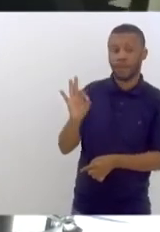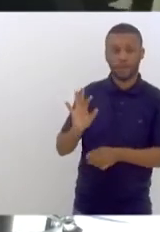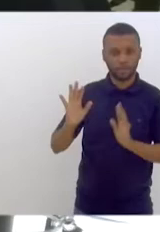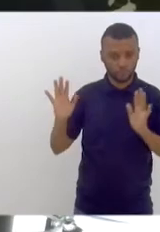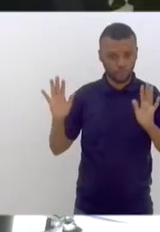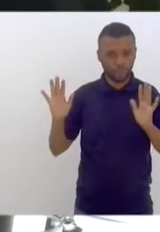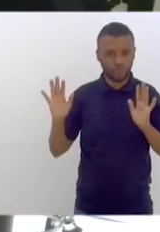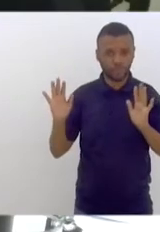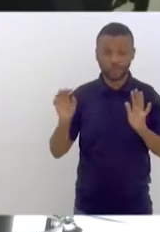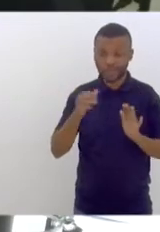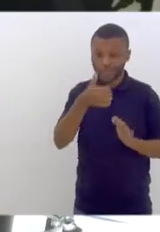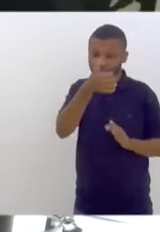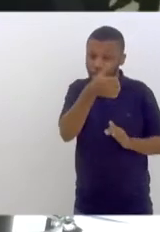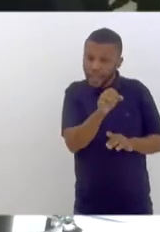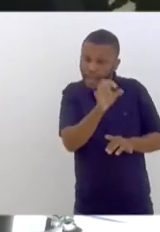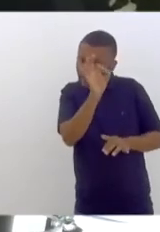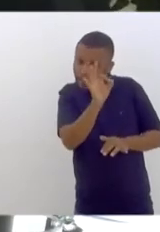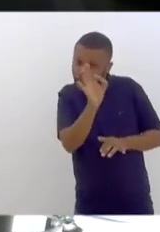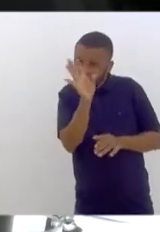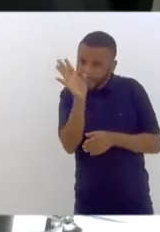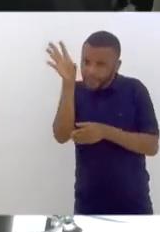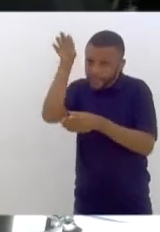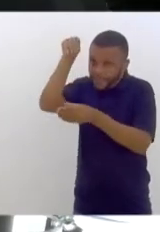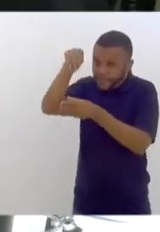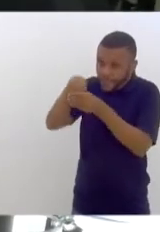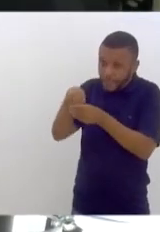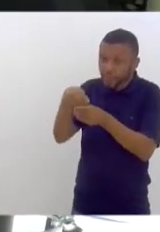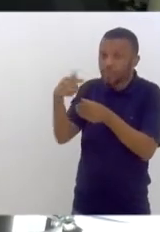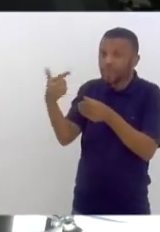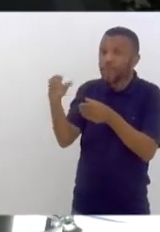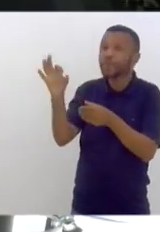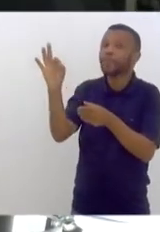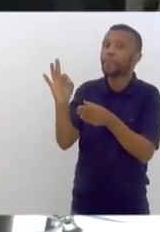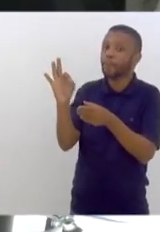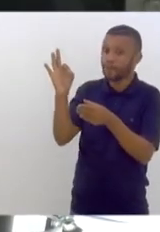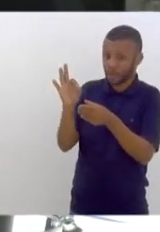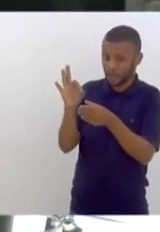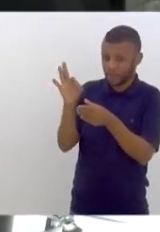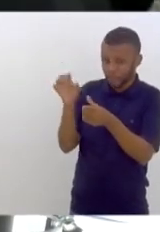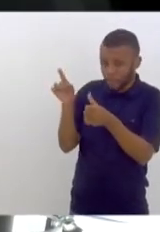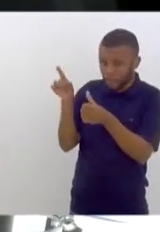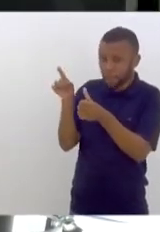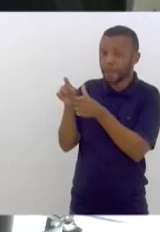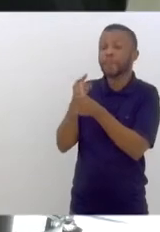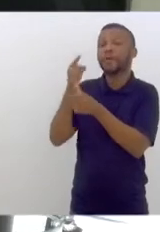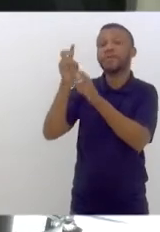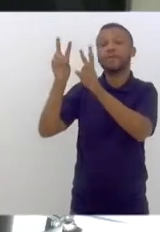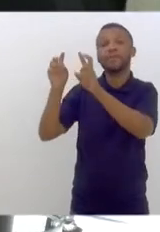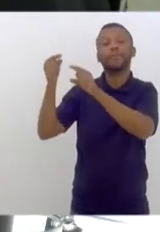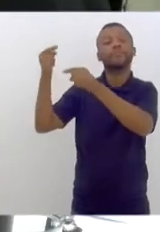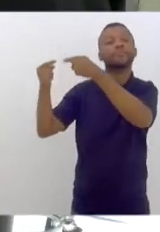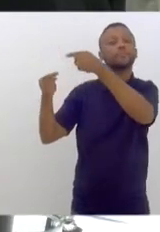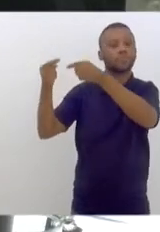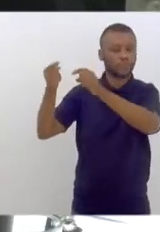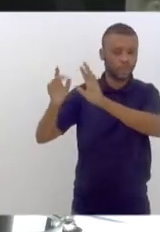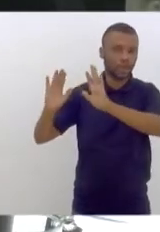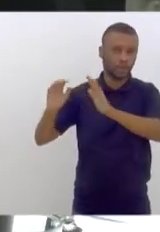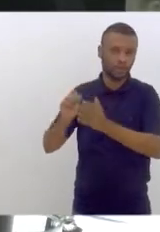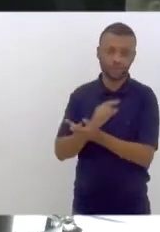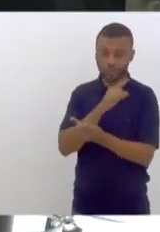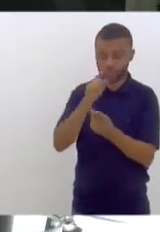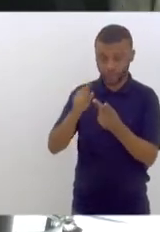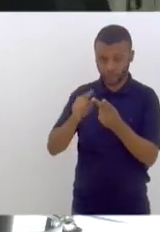75-25. E os 10 dentro dos 25. Esse é o primeiro conceito. Tá bom. O segundo conceito é